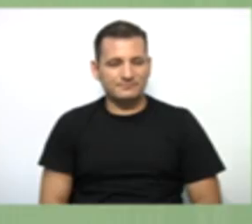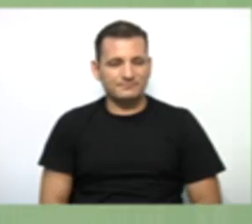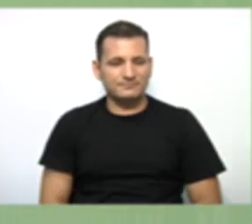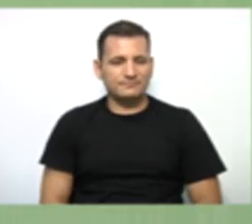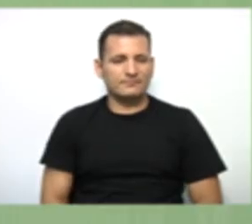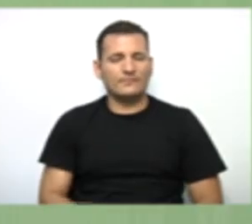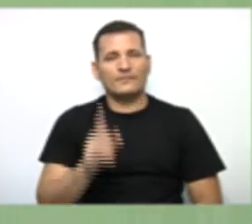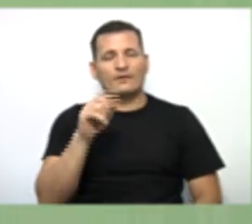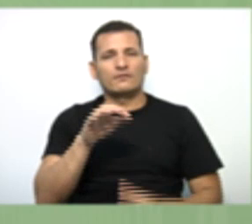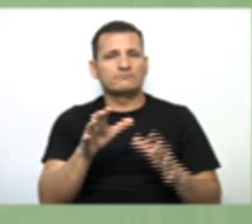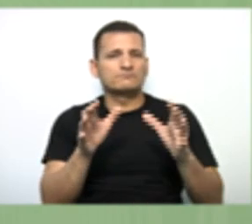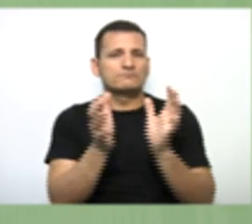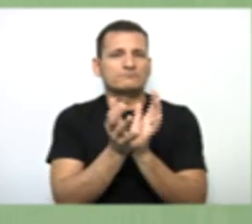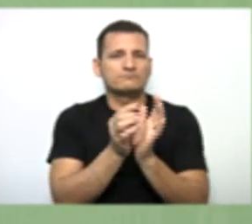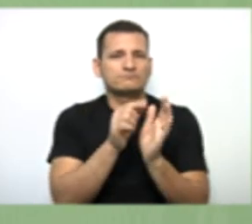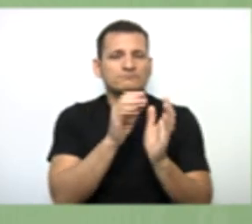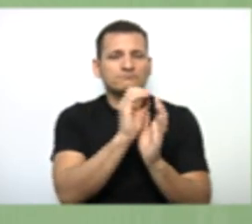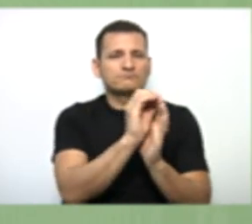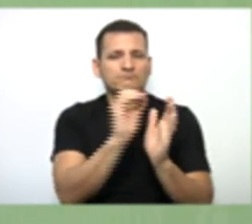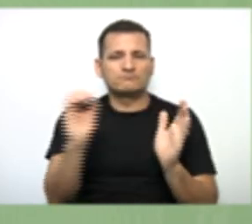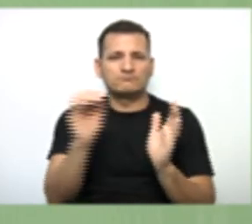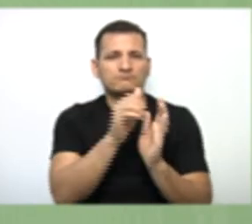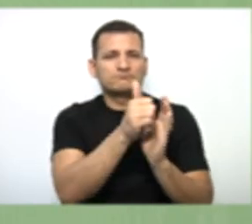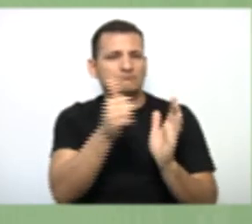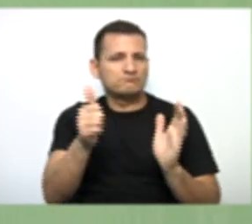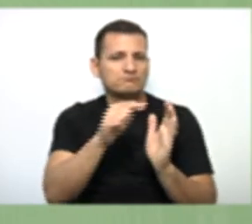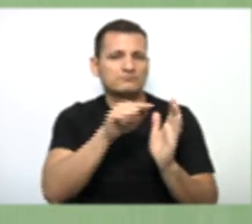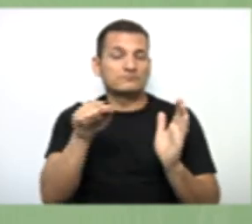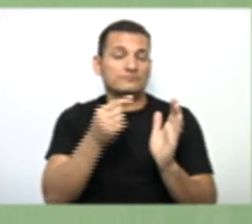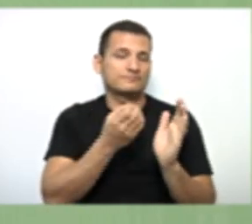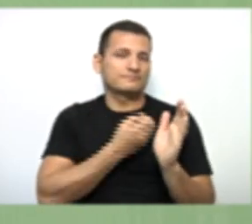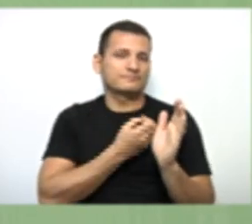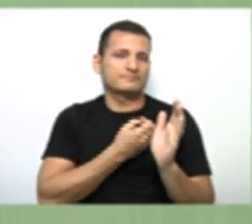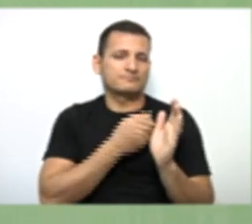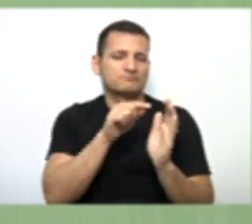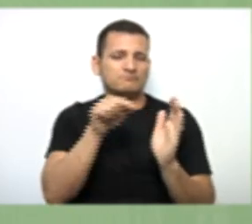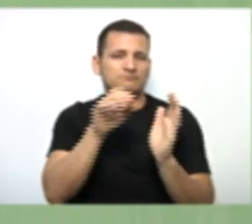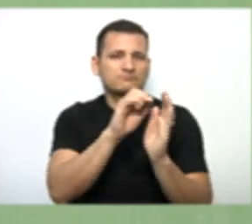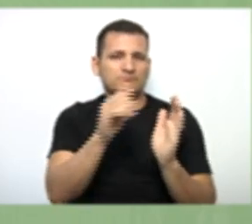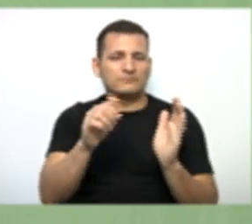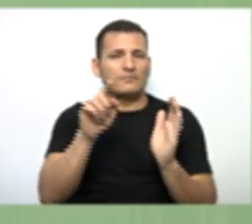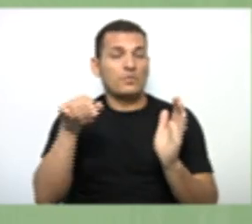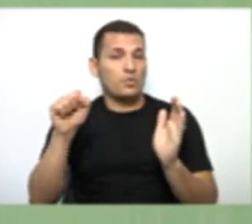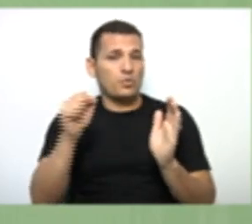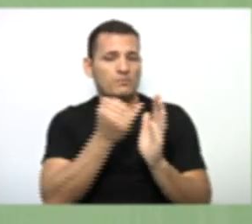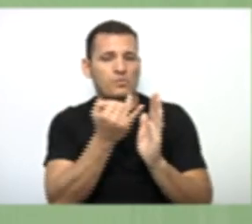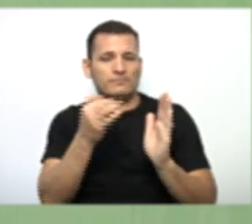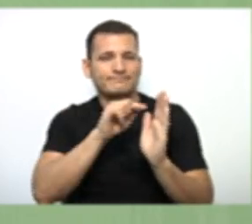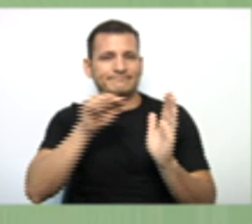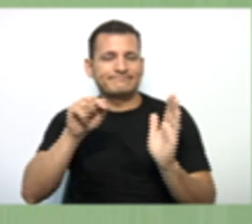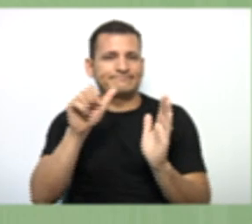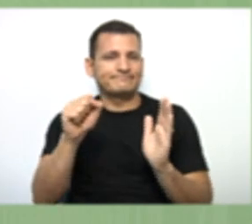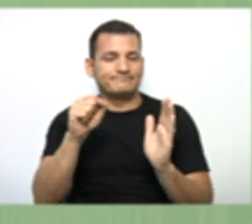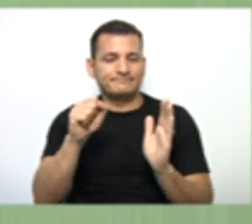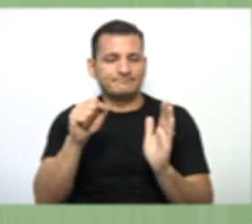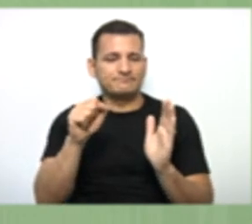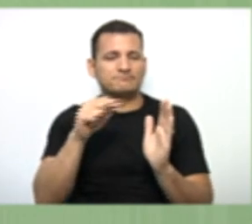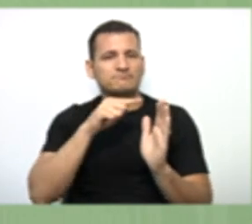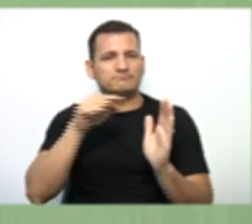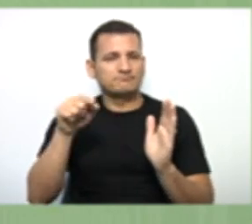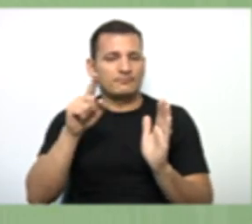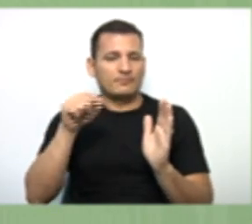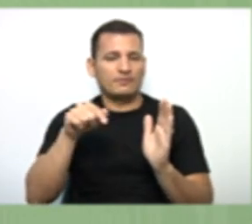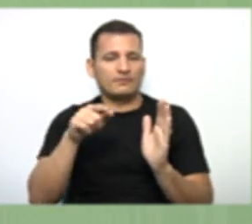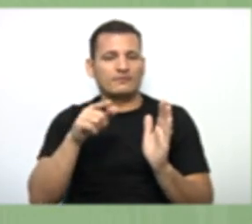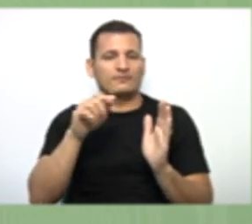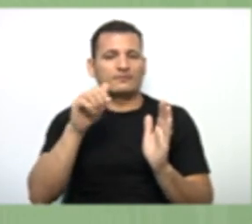Consiste um conjunto de formado de 8 bits. Né? O porquê de 8 bits é bem interessante, né? Mas tem tudo a ver com um carinha